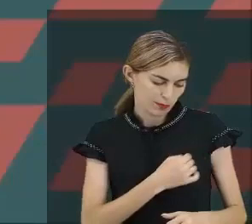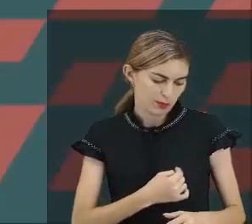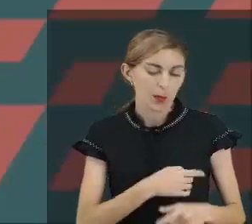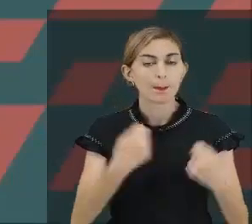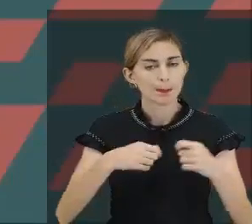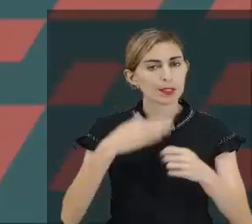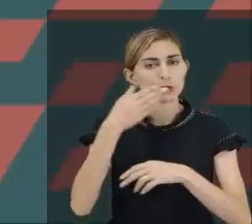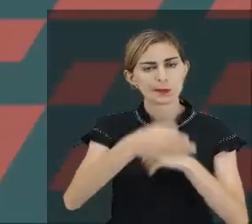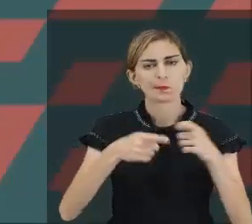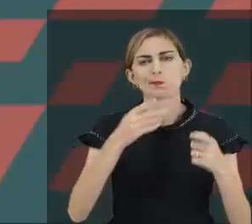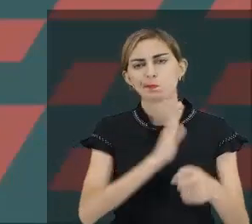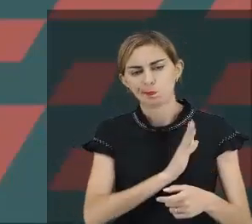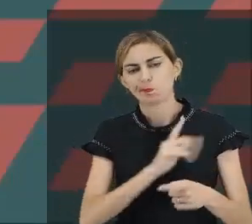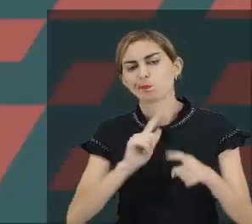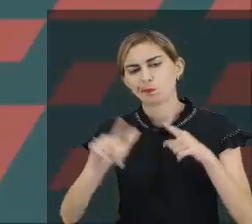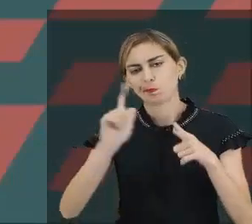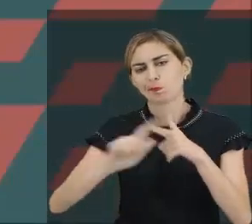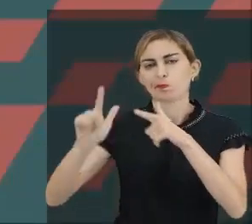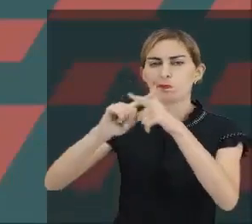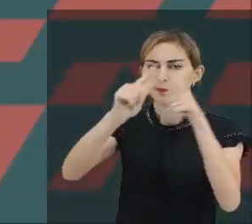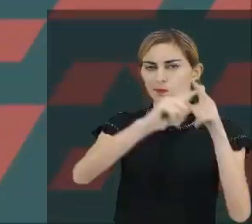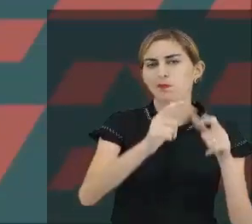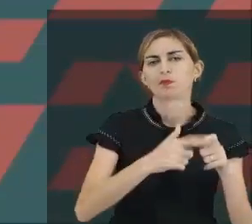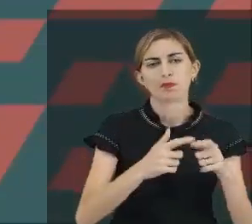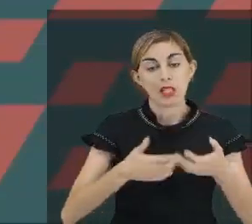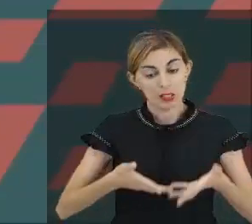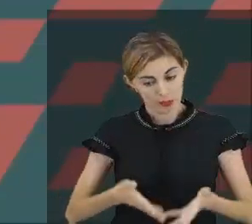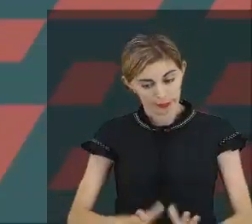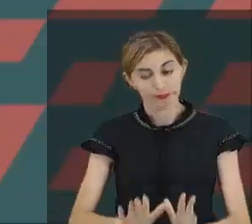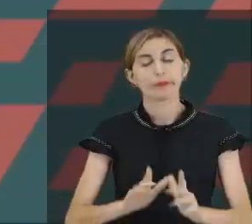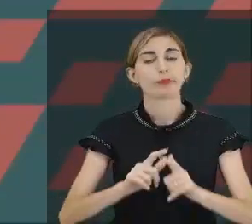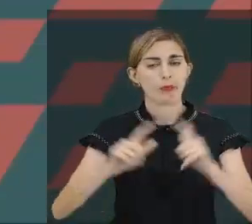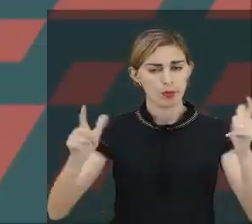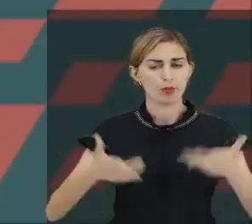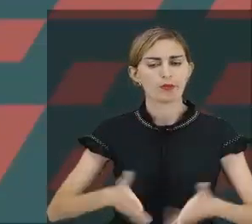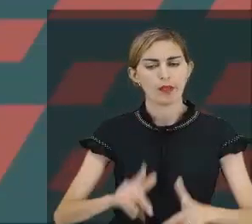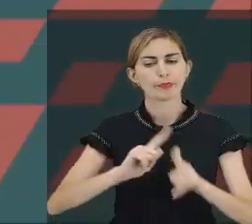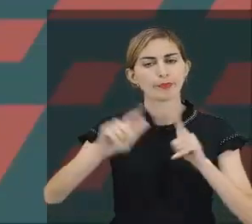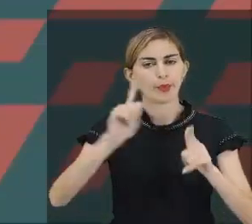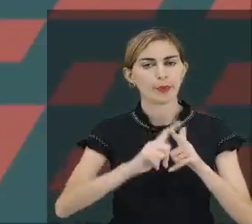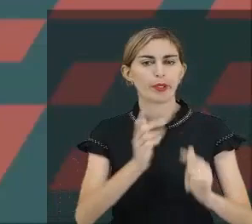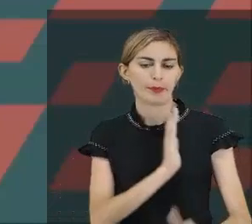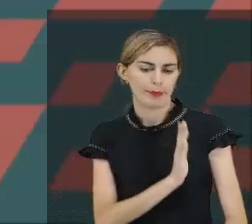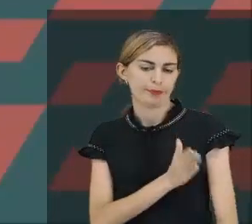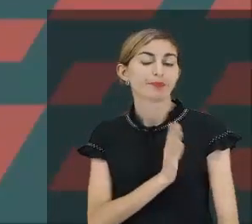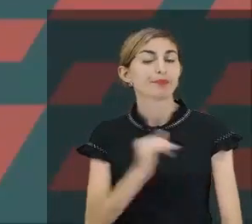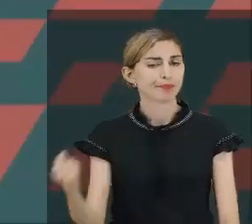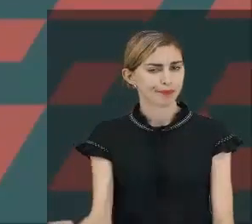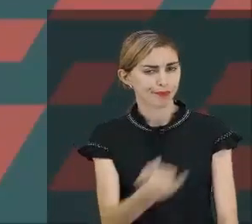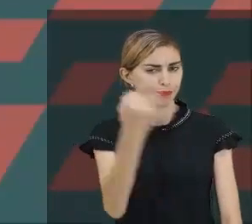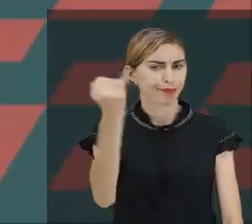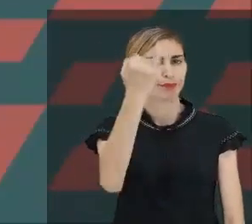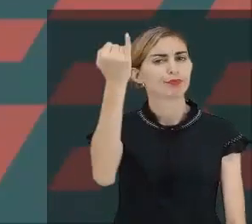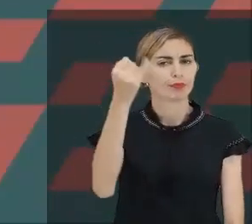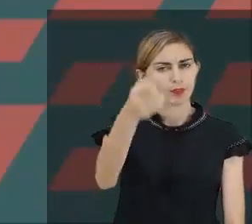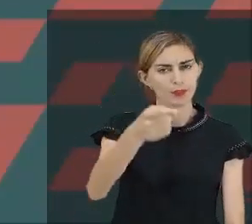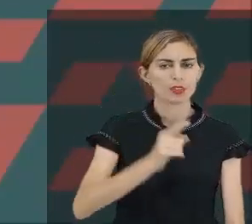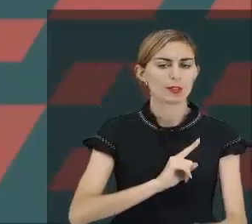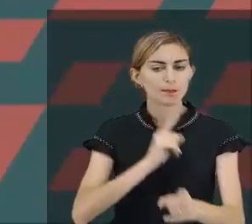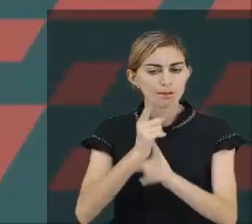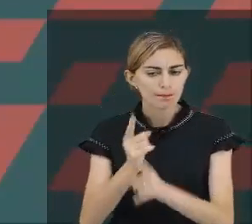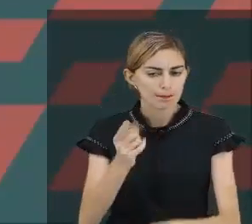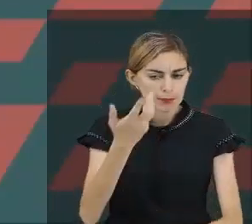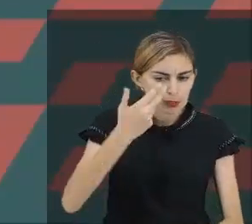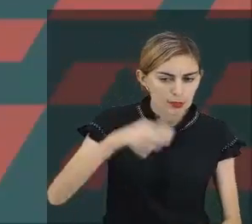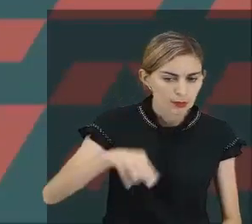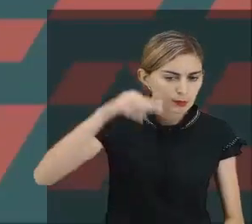estarem completamente fechada, a maioria nasce com essa alteração. Então, é importante, quando você